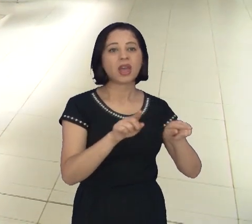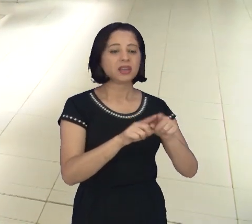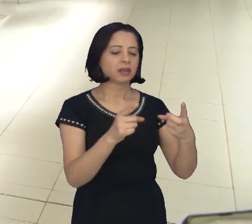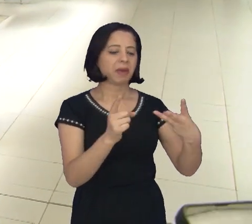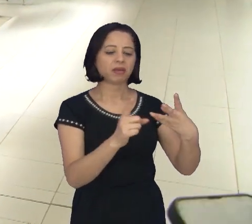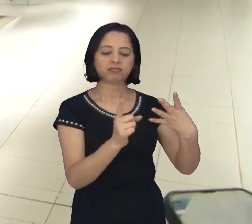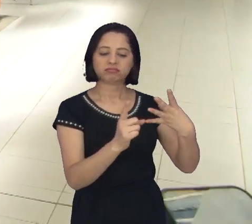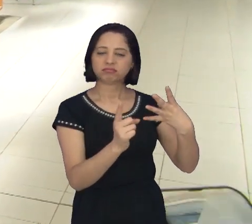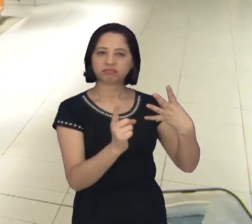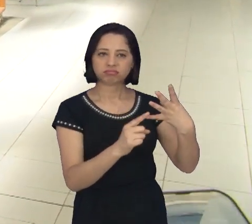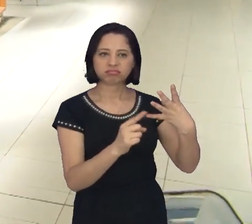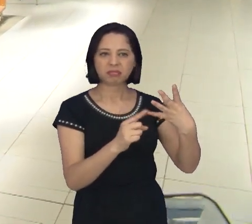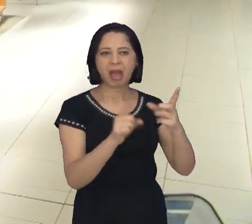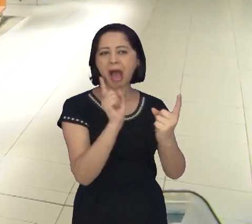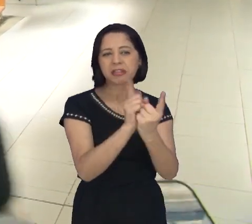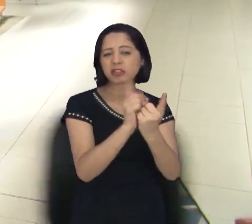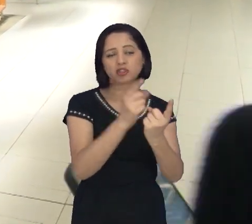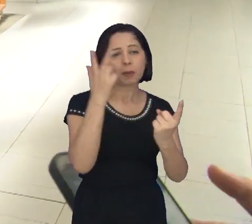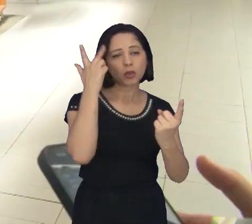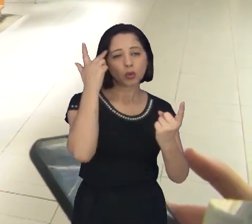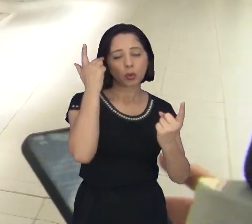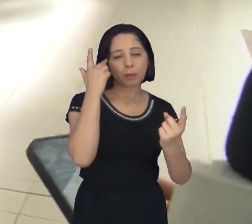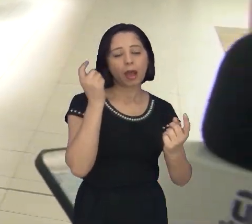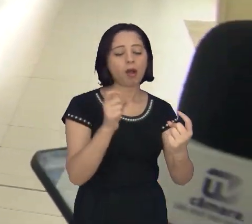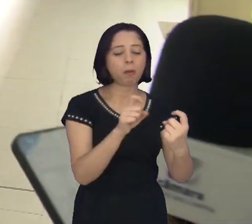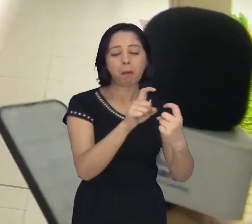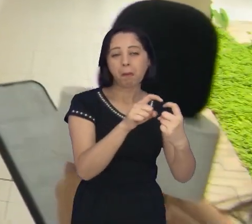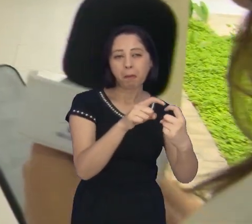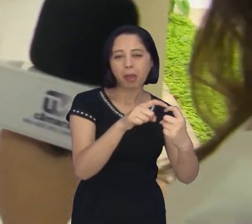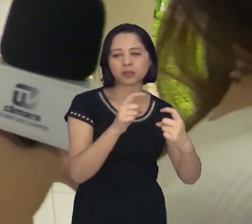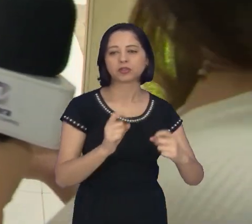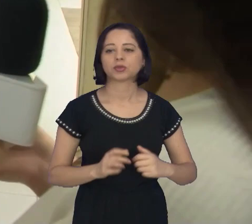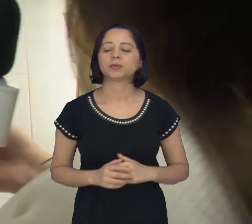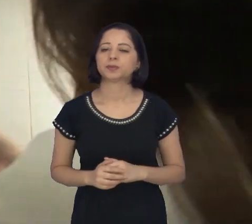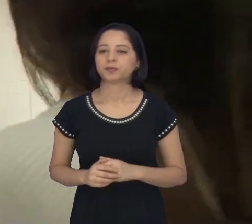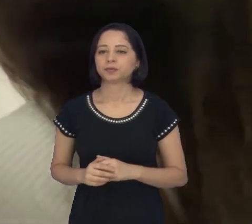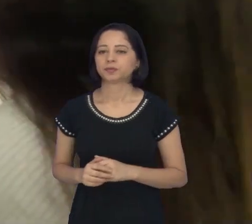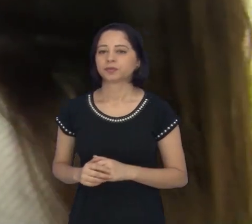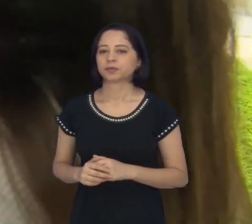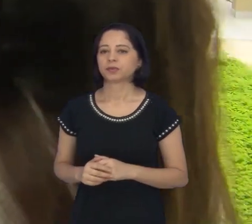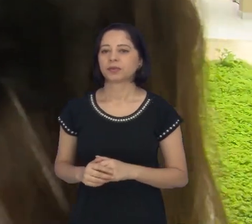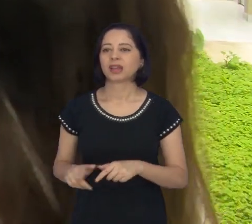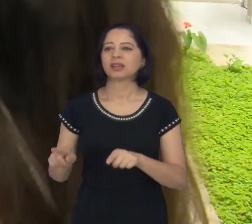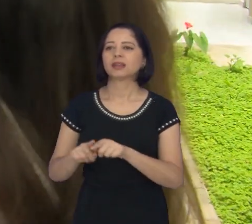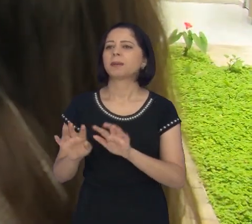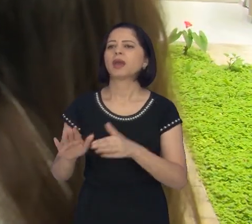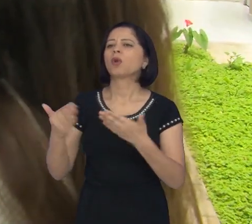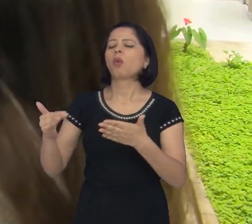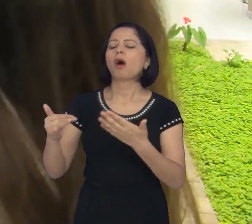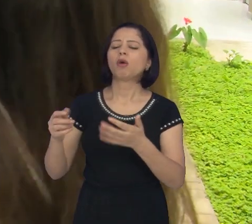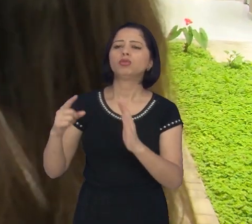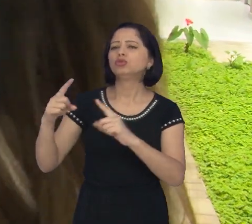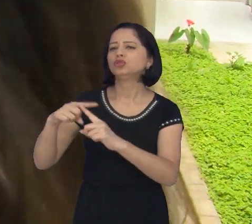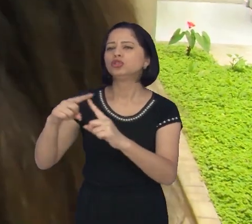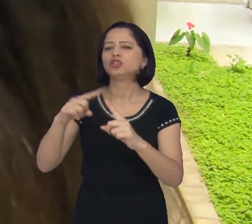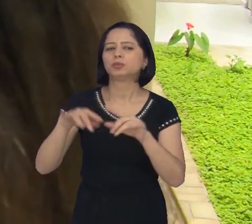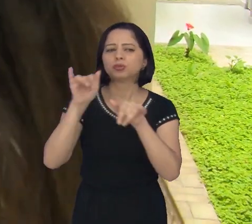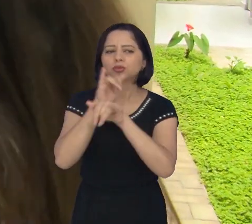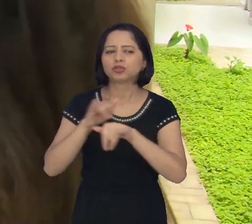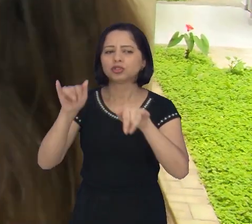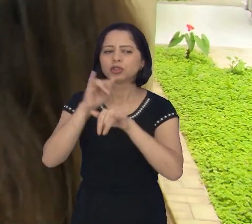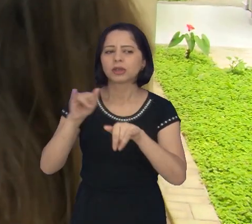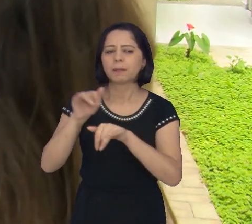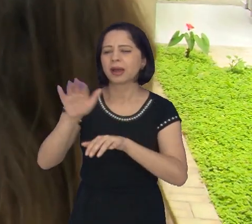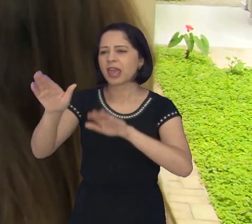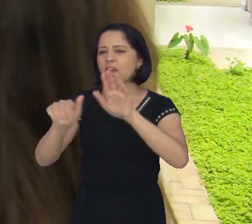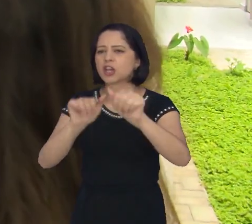de rotina ginecológica. E quais são os programas realizados para atrair o público feminino, né? Aqui na cidade a gente sabe que tem o Bem